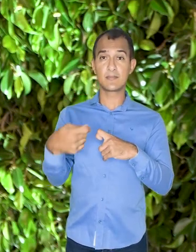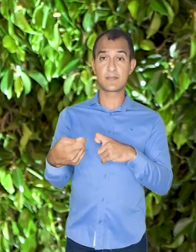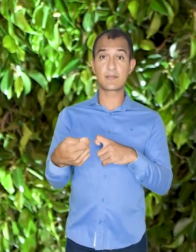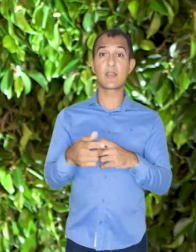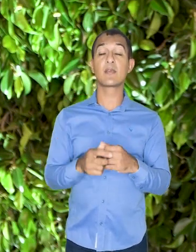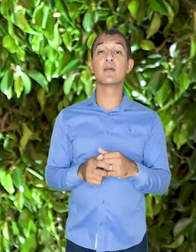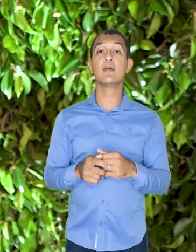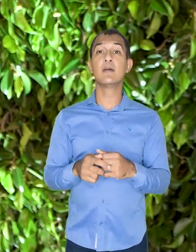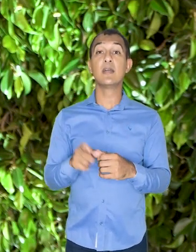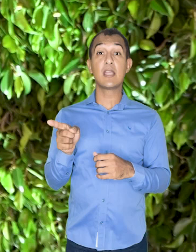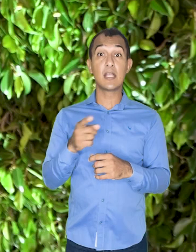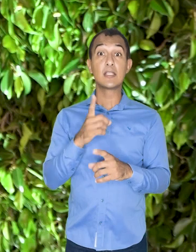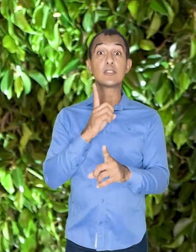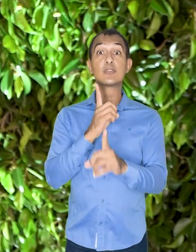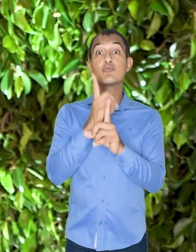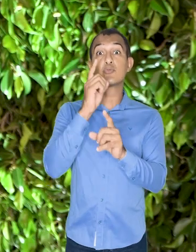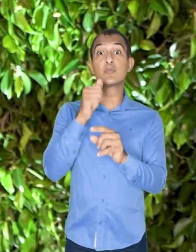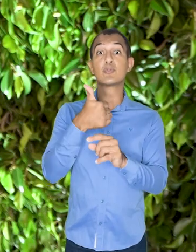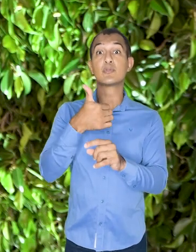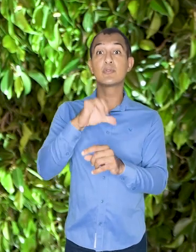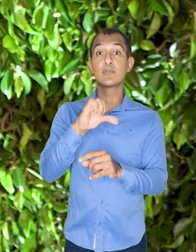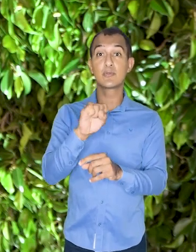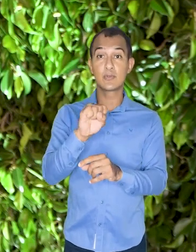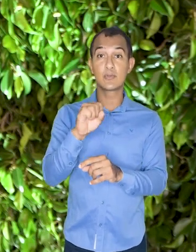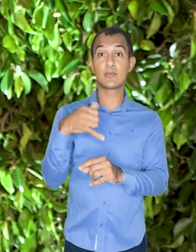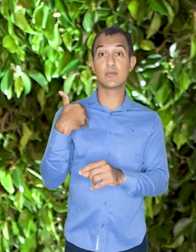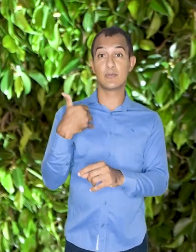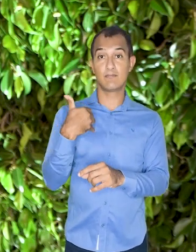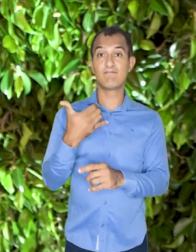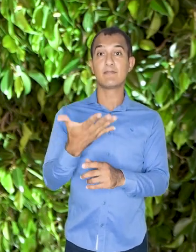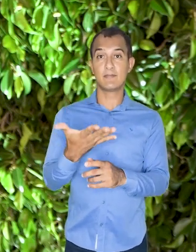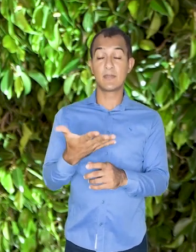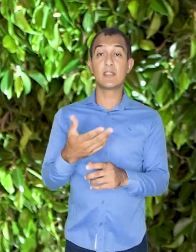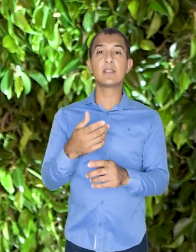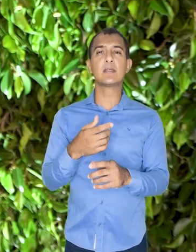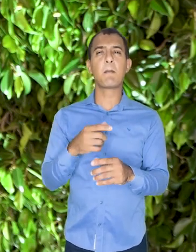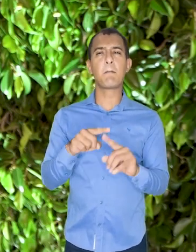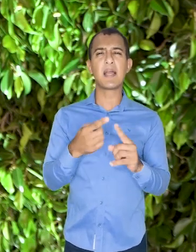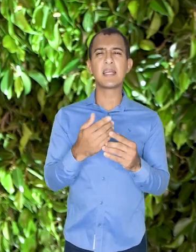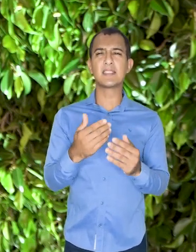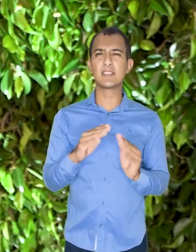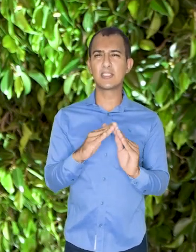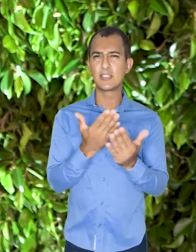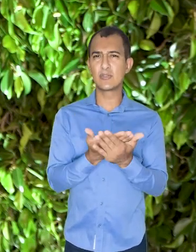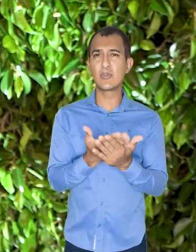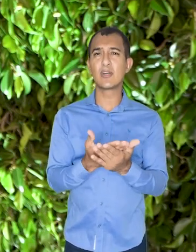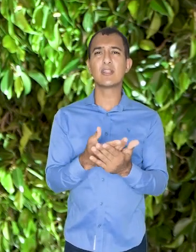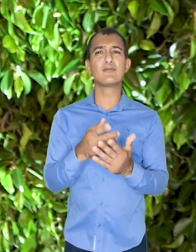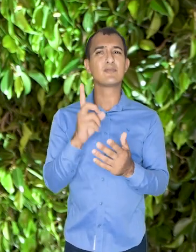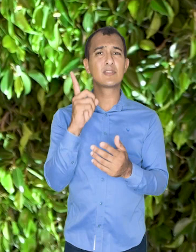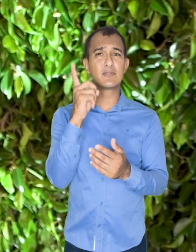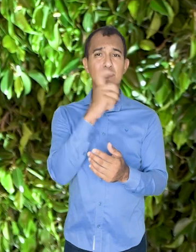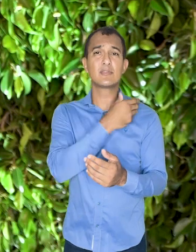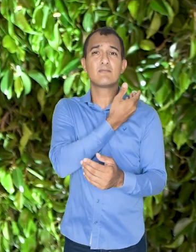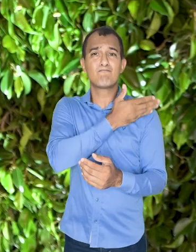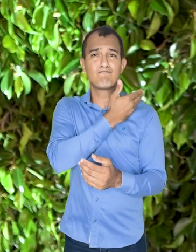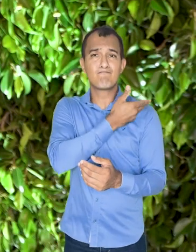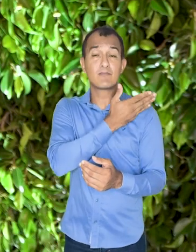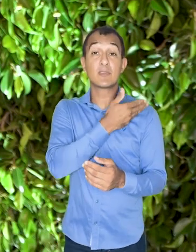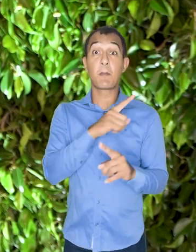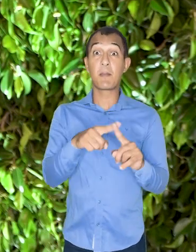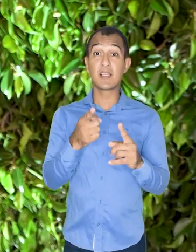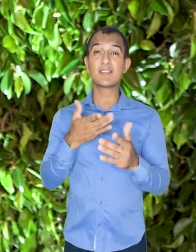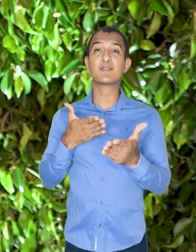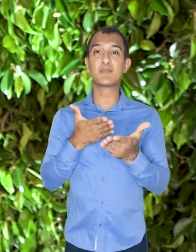autismo aos 18 anos. Uma vida escolar conturbada, cheia de preconceitos, que ele superou e hoje